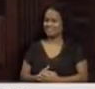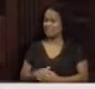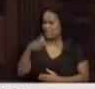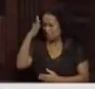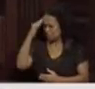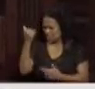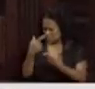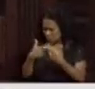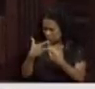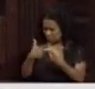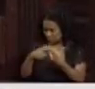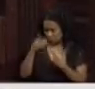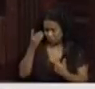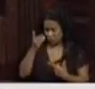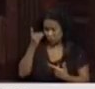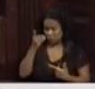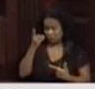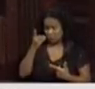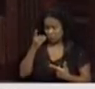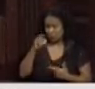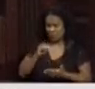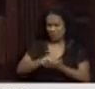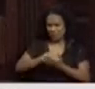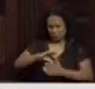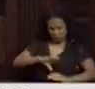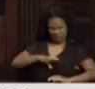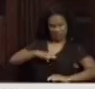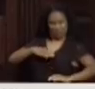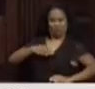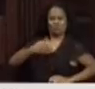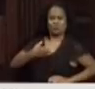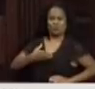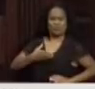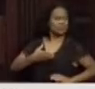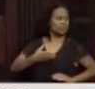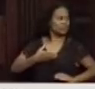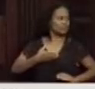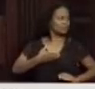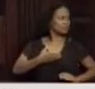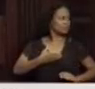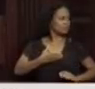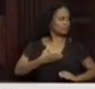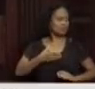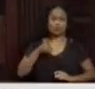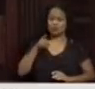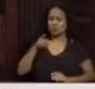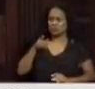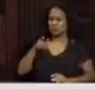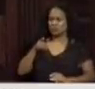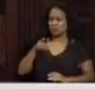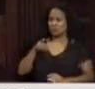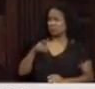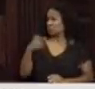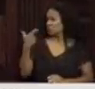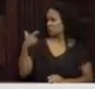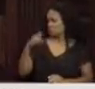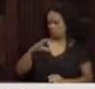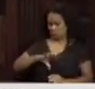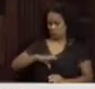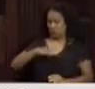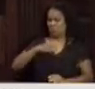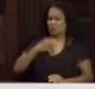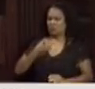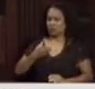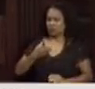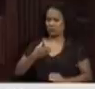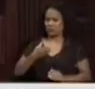por quê, deputado? Falta coragem ao senhor. O senhor é covarde. Covarde